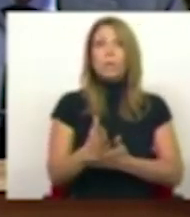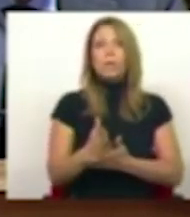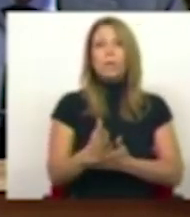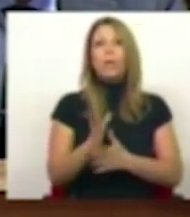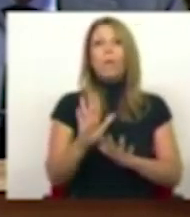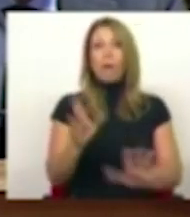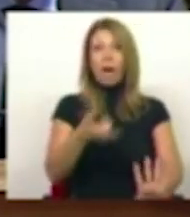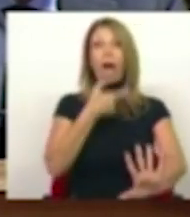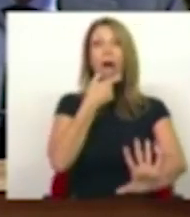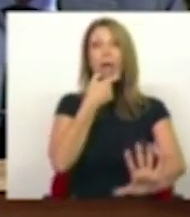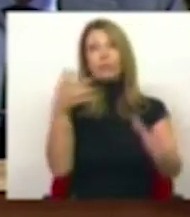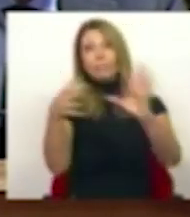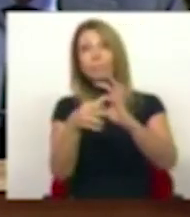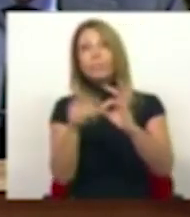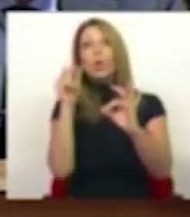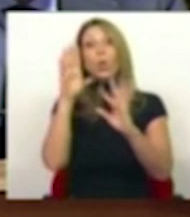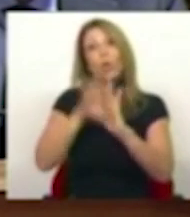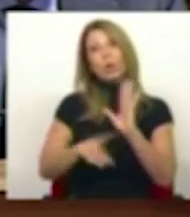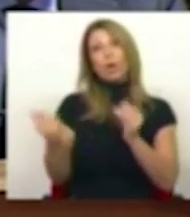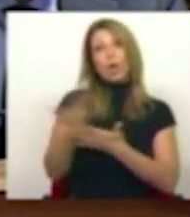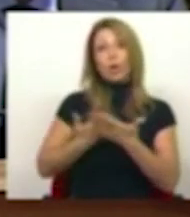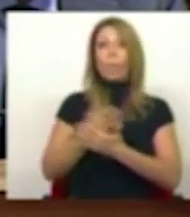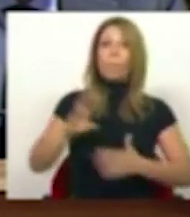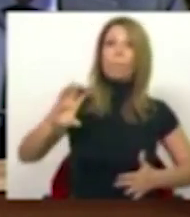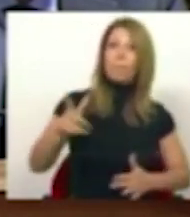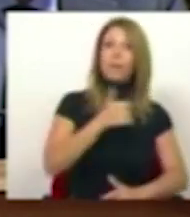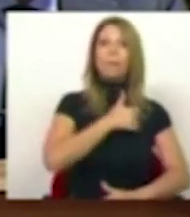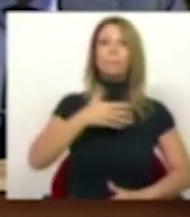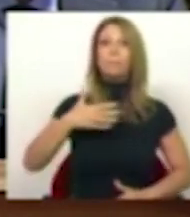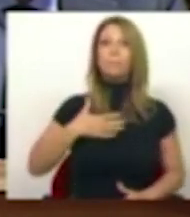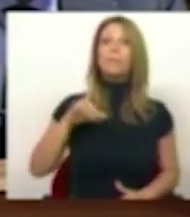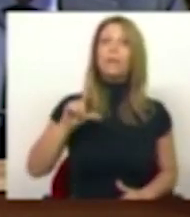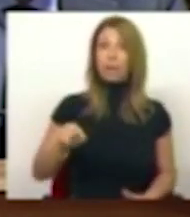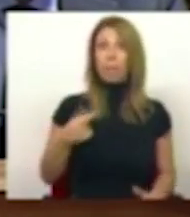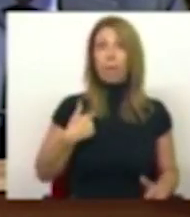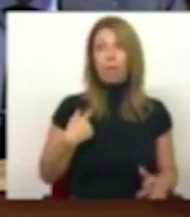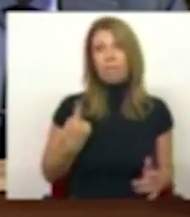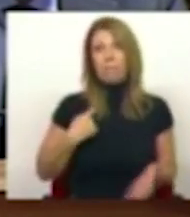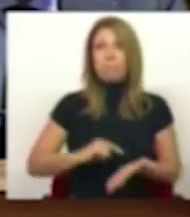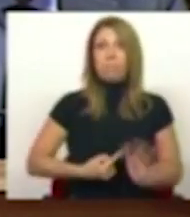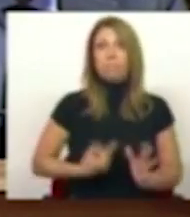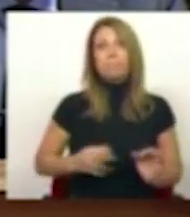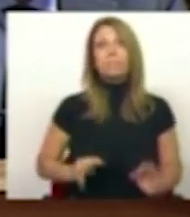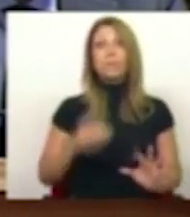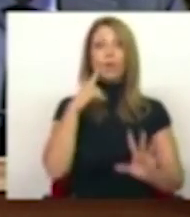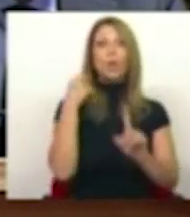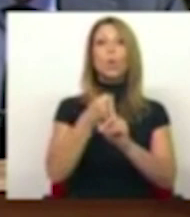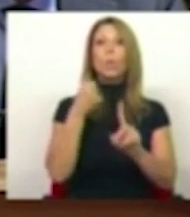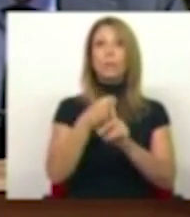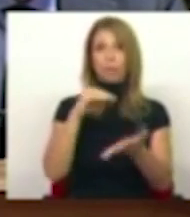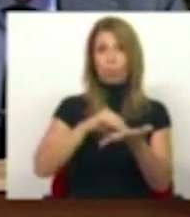as condições económicas do país, das empresas e a necessidade que temos de combater a pobreza no